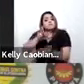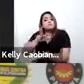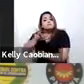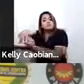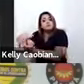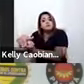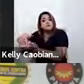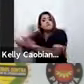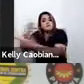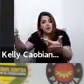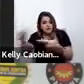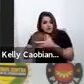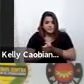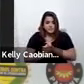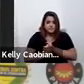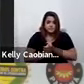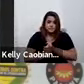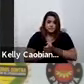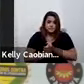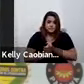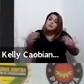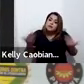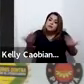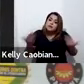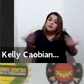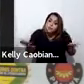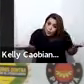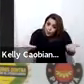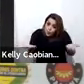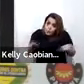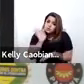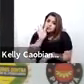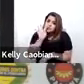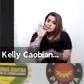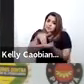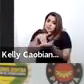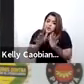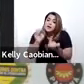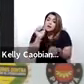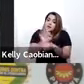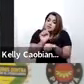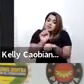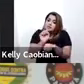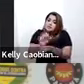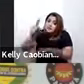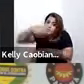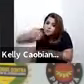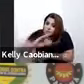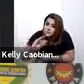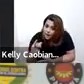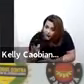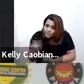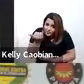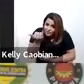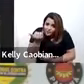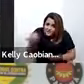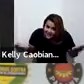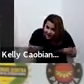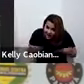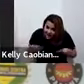Hoje, gente, é isso e eu espero que vocês aproveitem, super aproveitem. É com você,